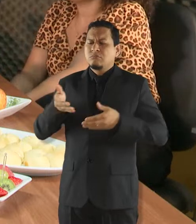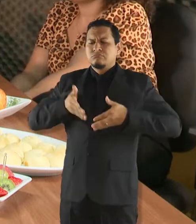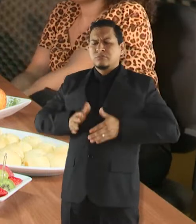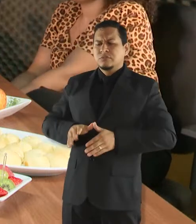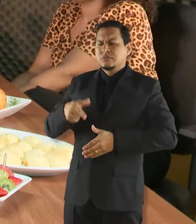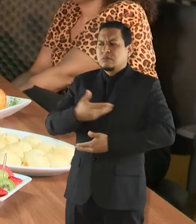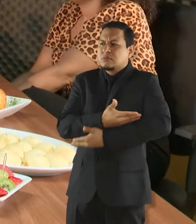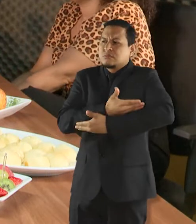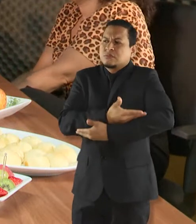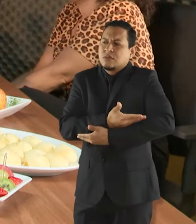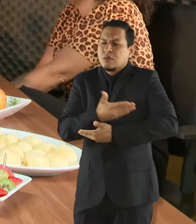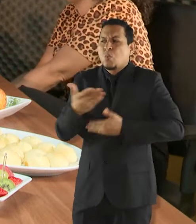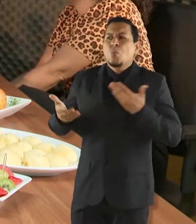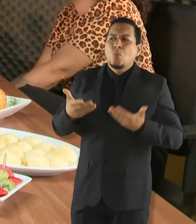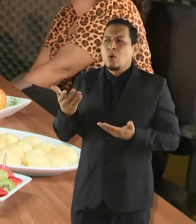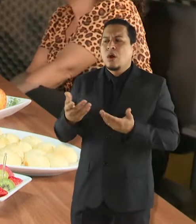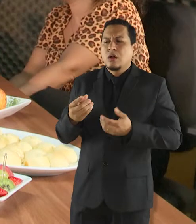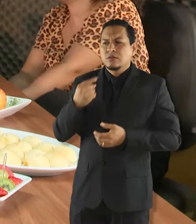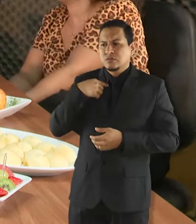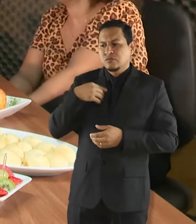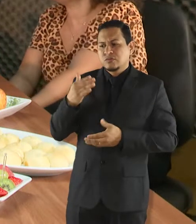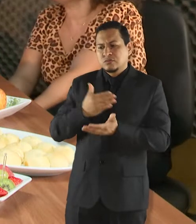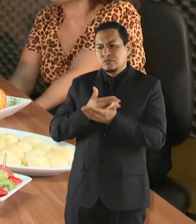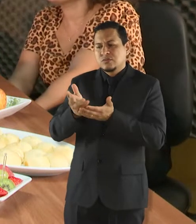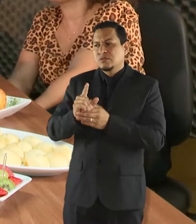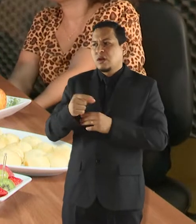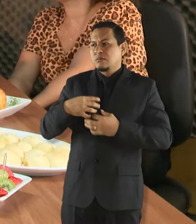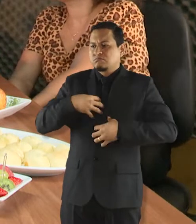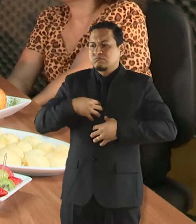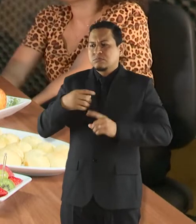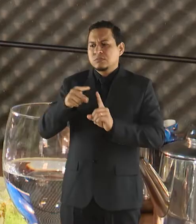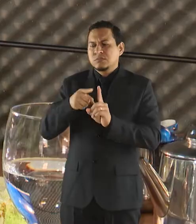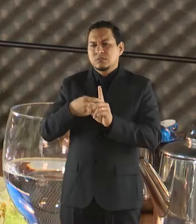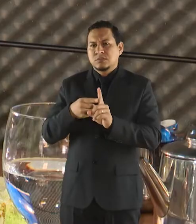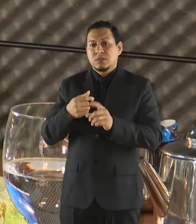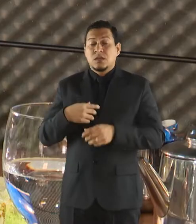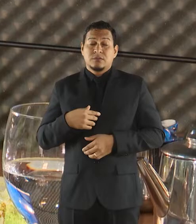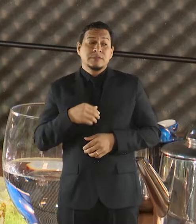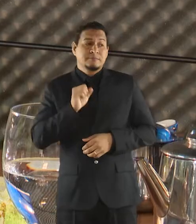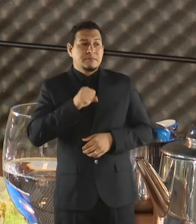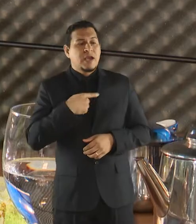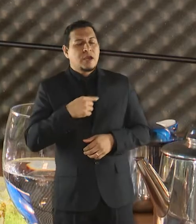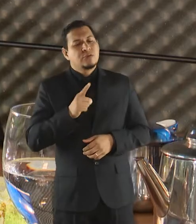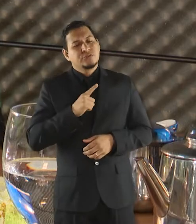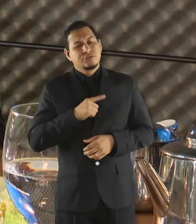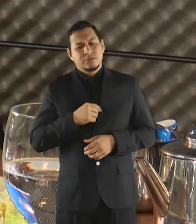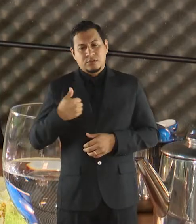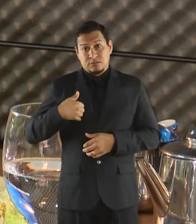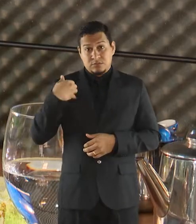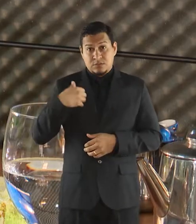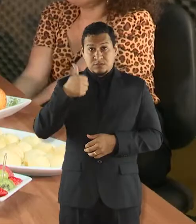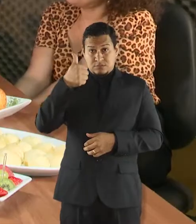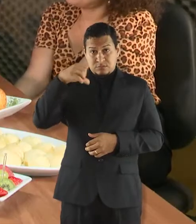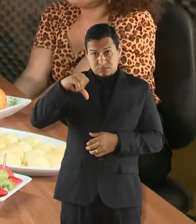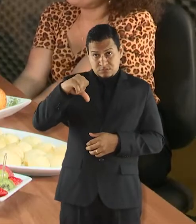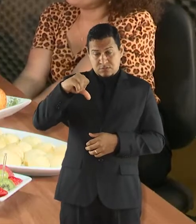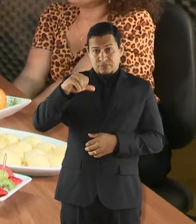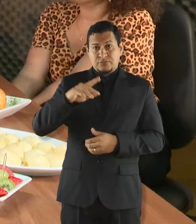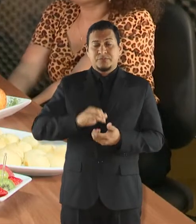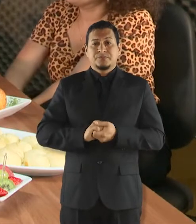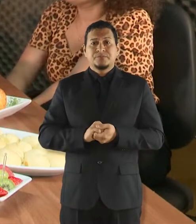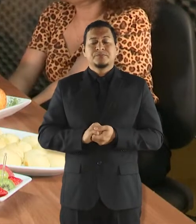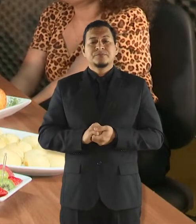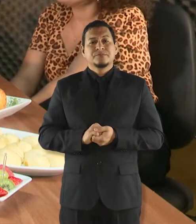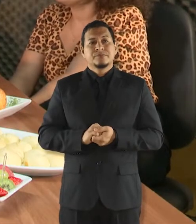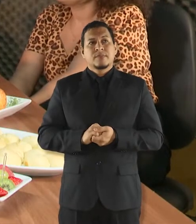essa criança na sua vida? Quando foi que você virou mamãe? Suzane entrou na minha vida, eu tinha 19 anos. Eita, né? bem novinha, né,